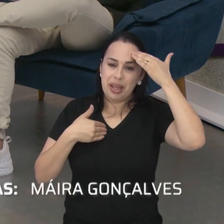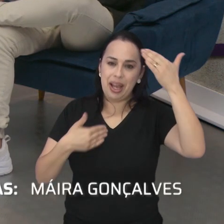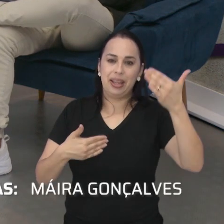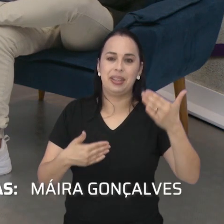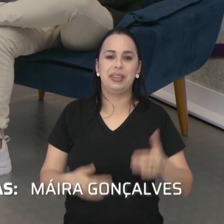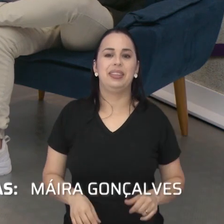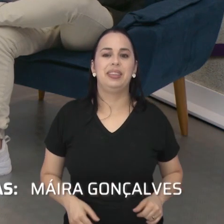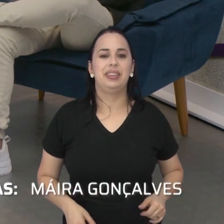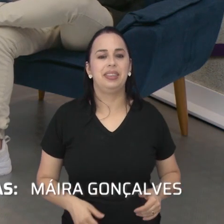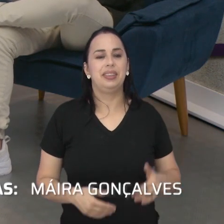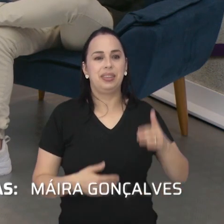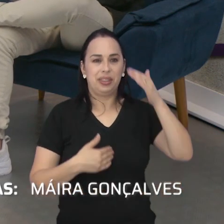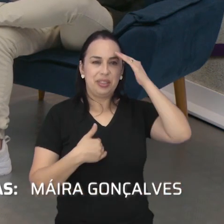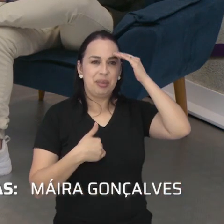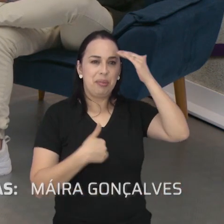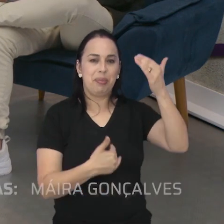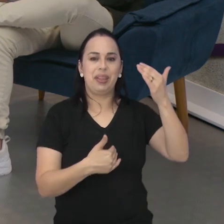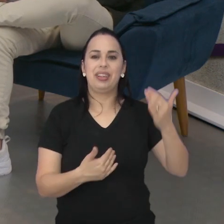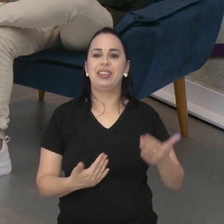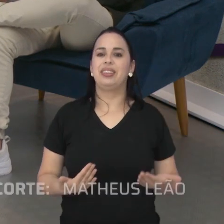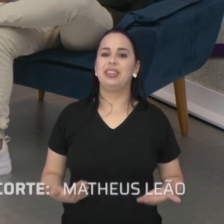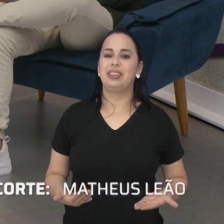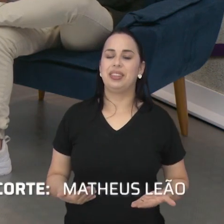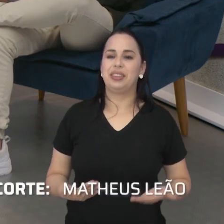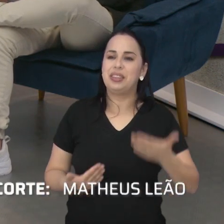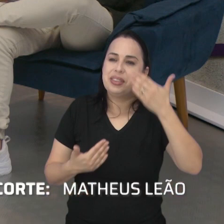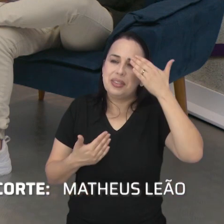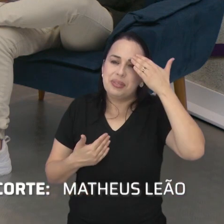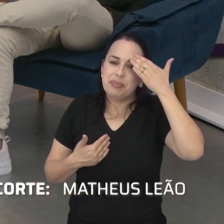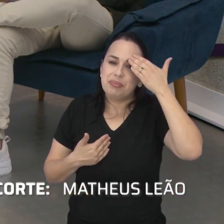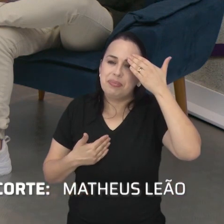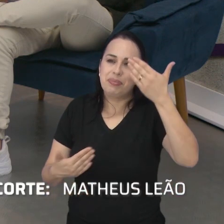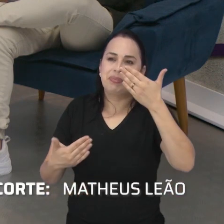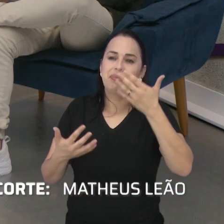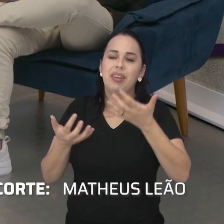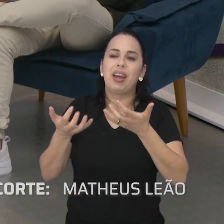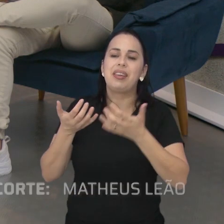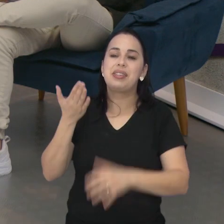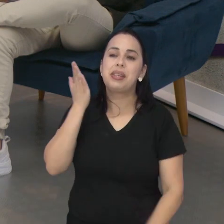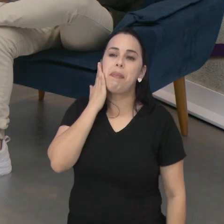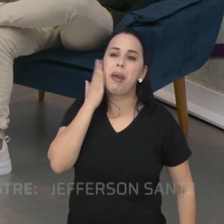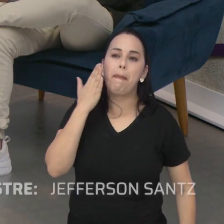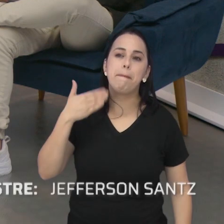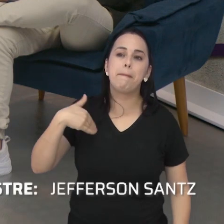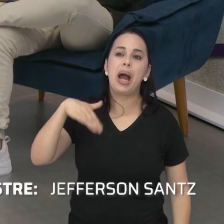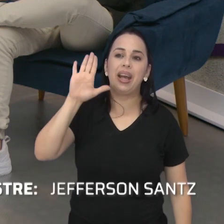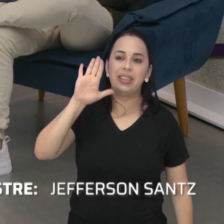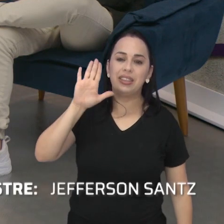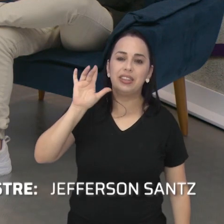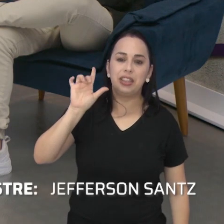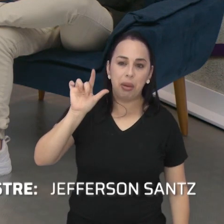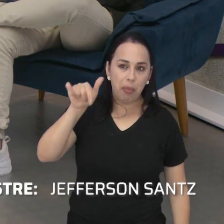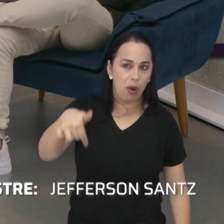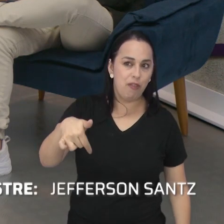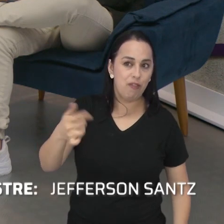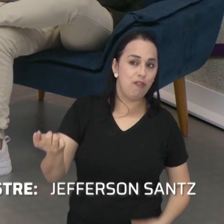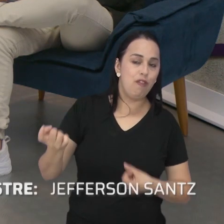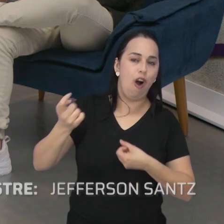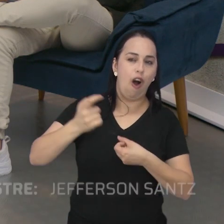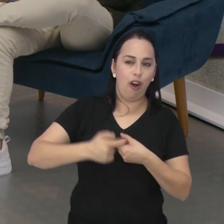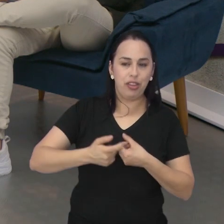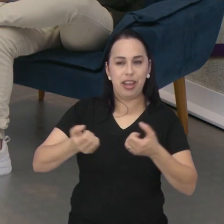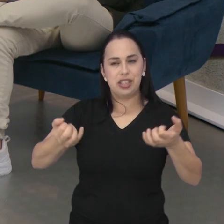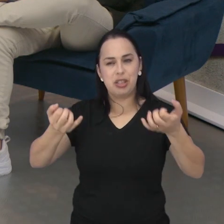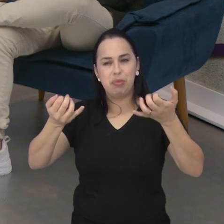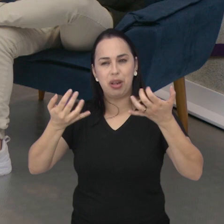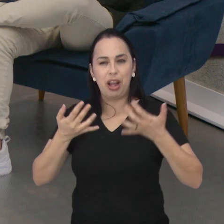participação, Sheila, obrigado. Eu que agradeço. Nós foi agradecemos muito, muito e bom. Queremos saber mais depois, quem sabe voltar